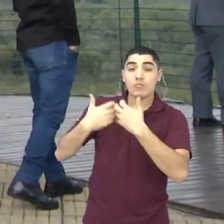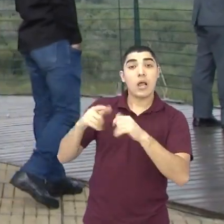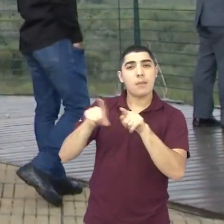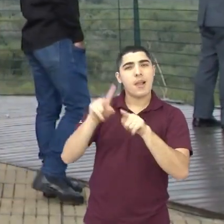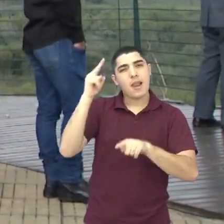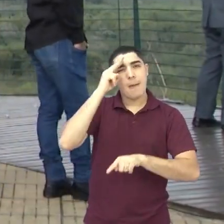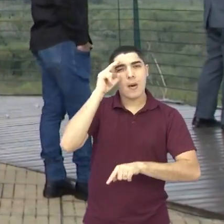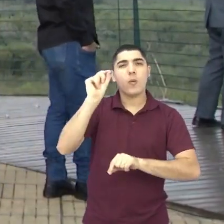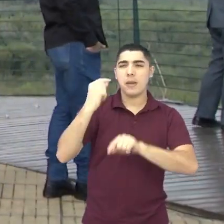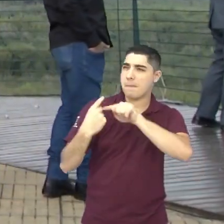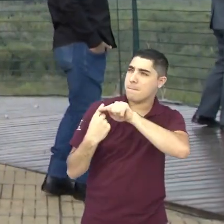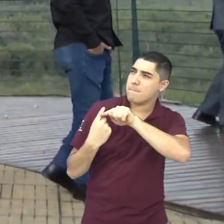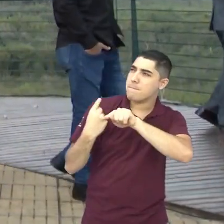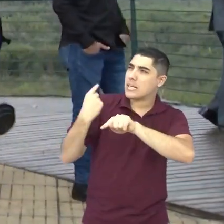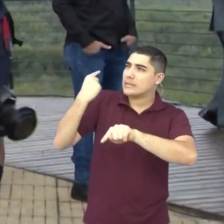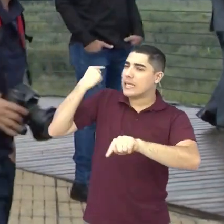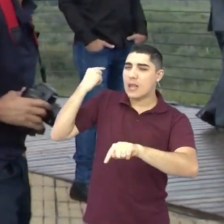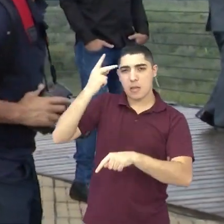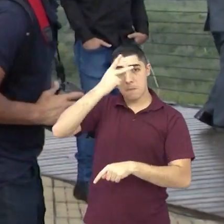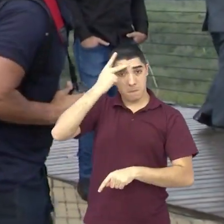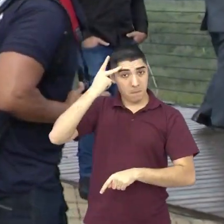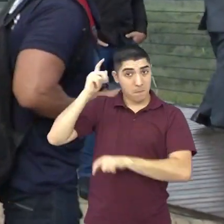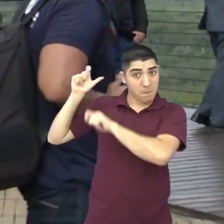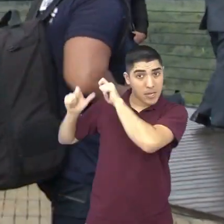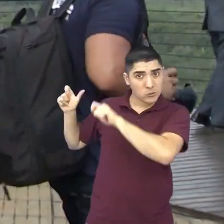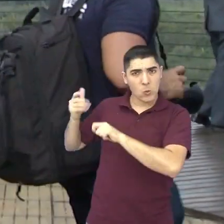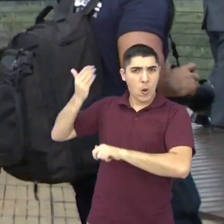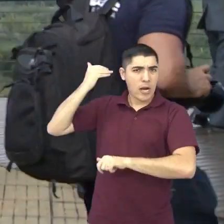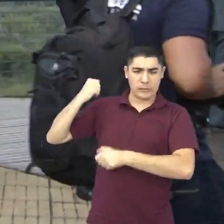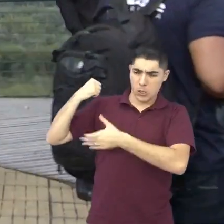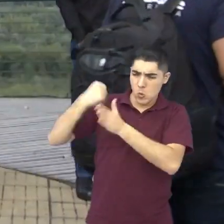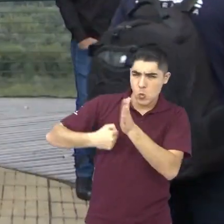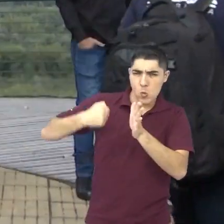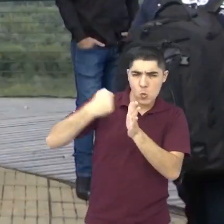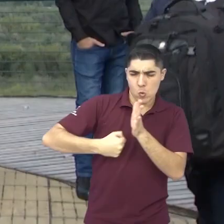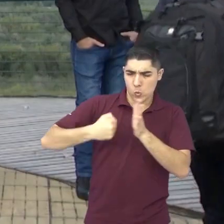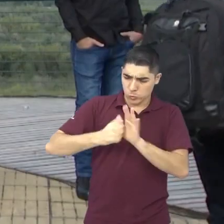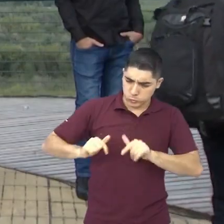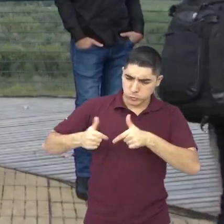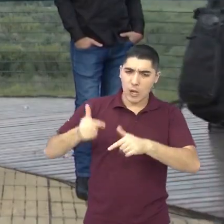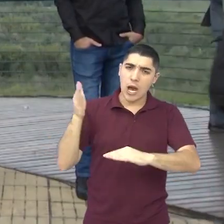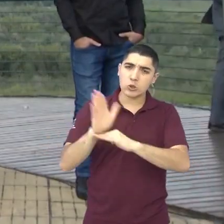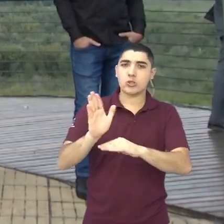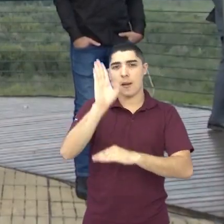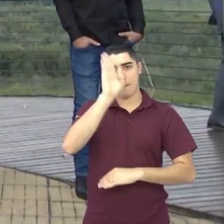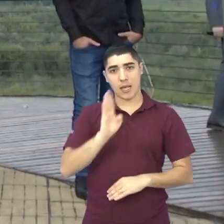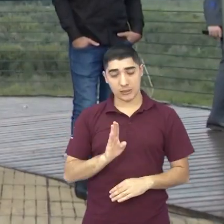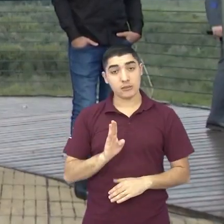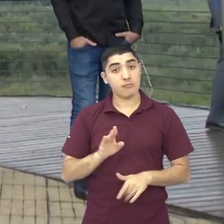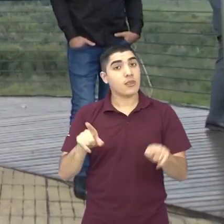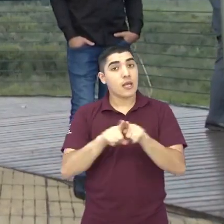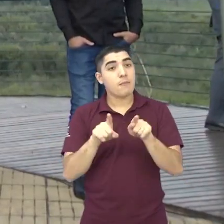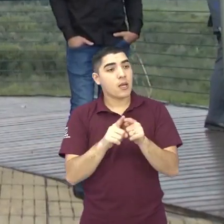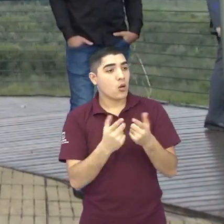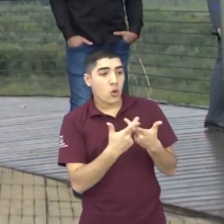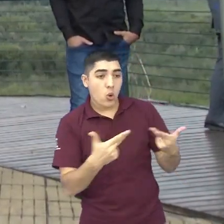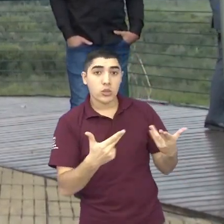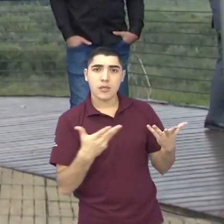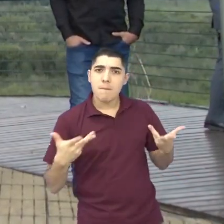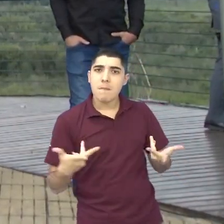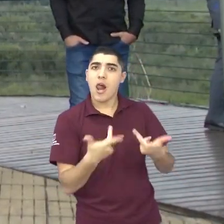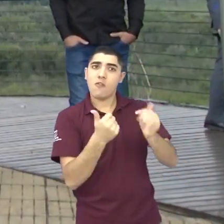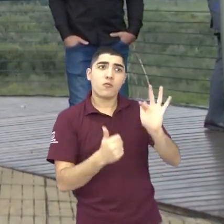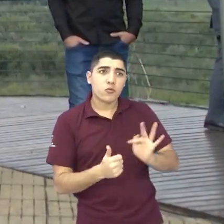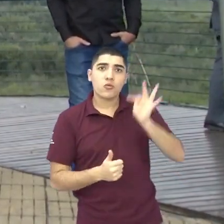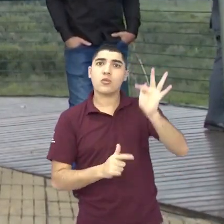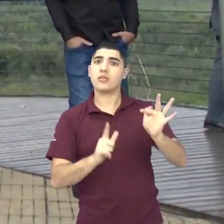hoje, lembrar também das pessoas que lutaram pelo nosso país em todo esse período e lutar também